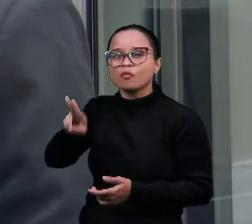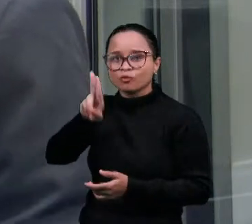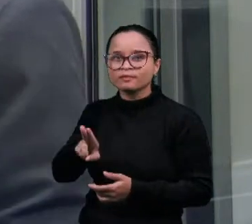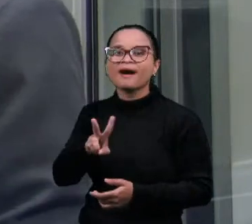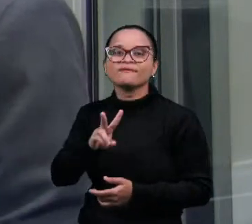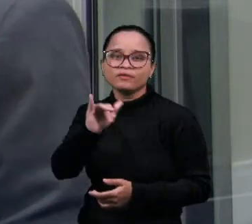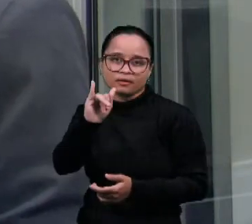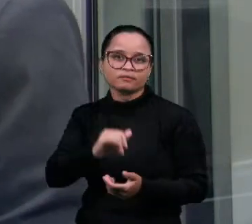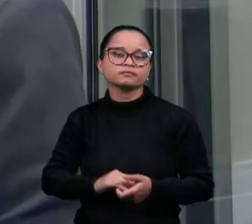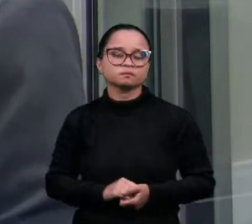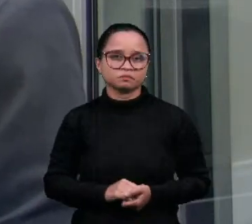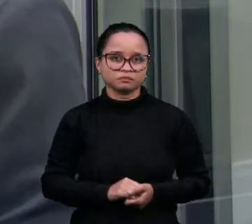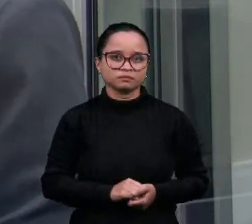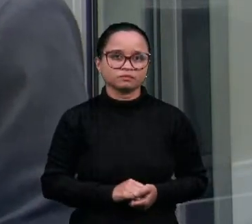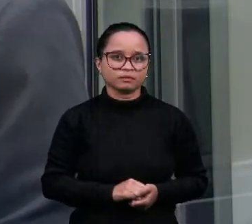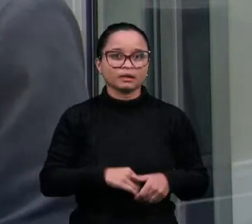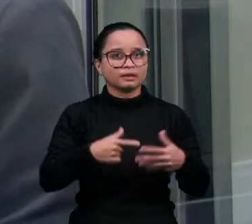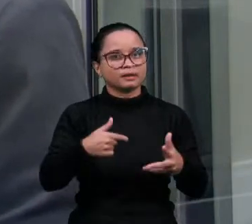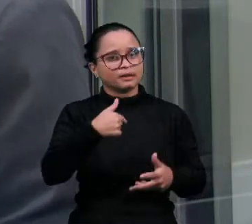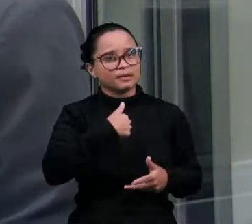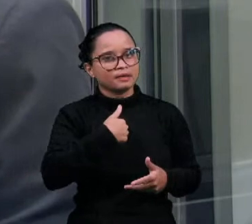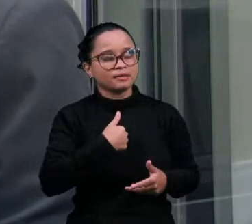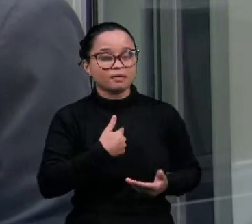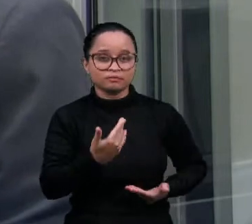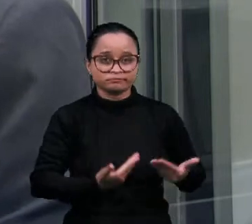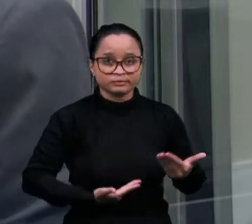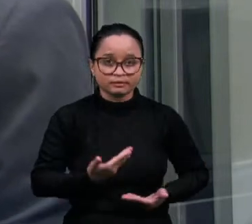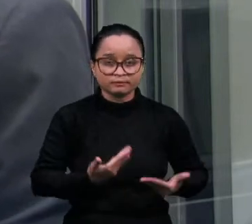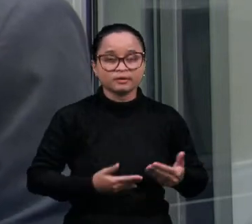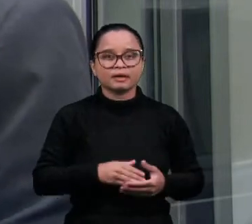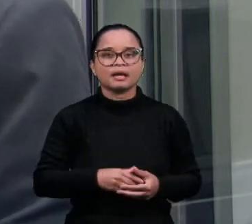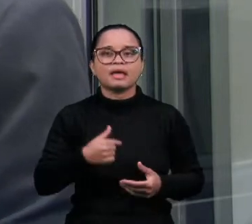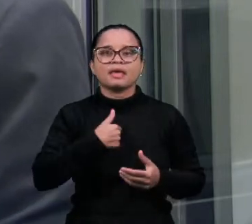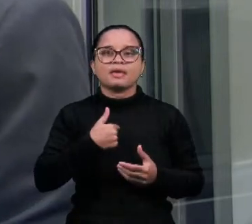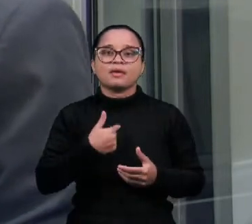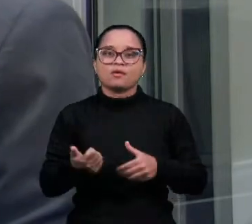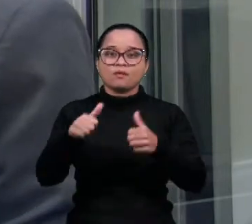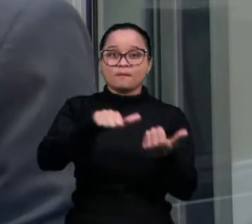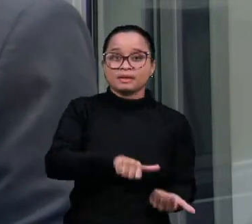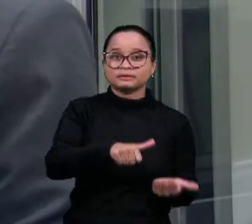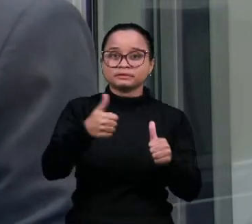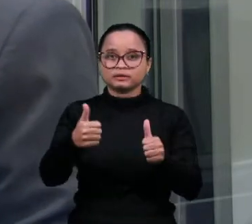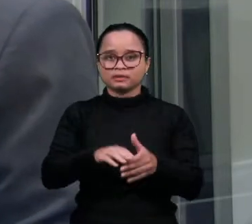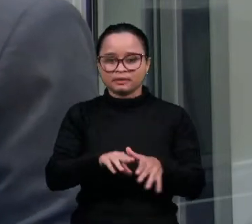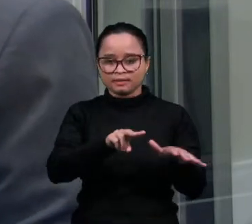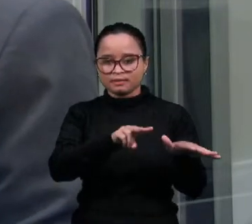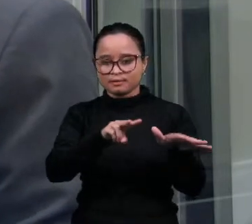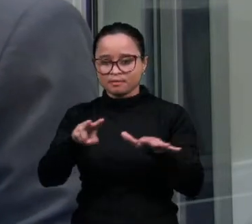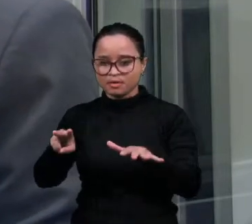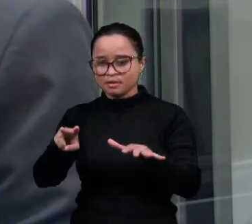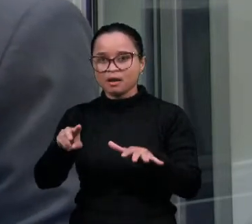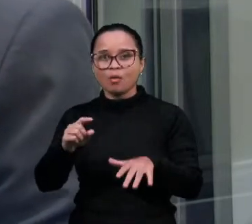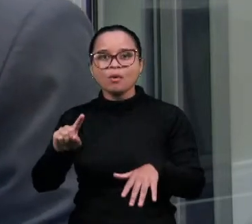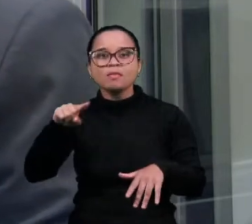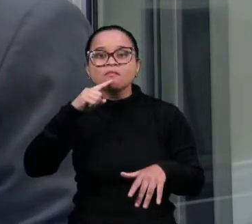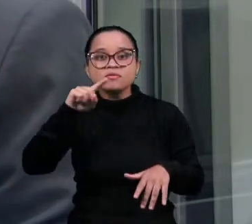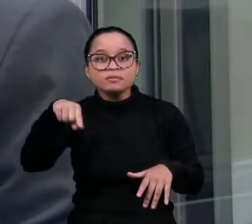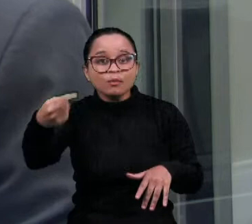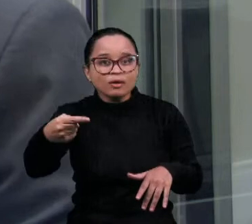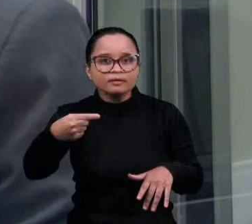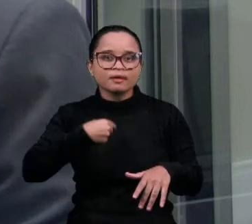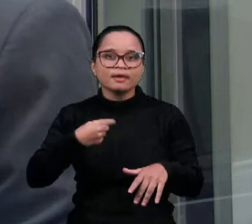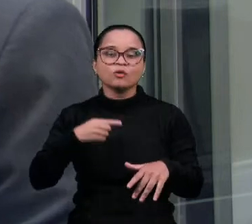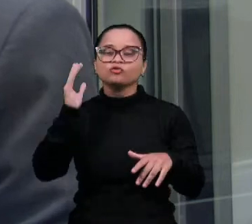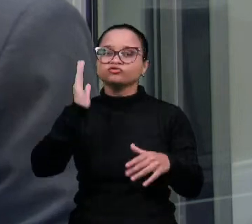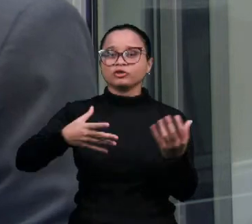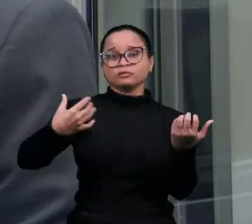Olha. E eu, irmão Jorge, eu me batizei uma semana depois, eu estava tocando na igreja. Aleluia. Era um